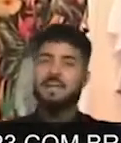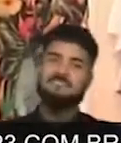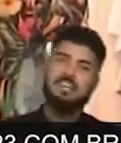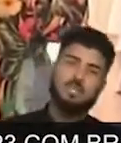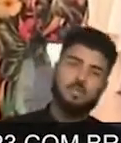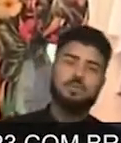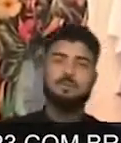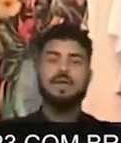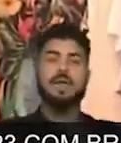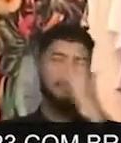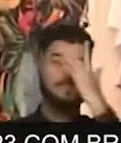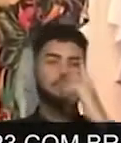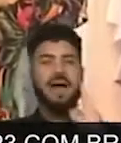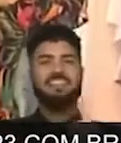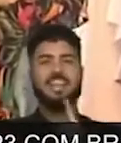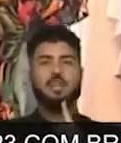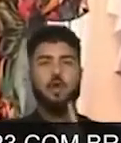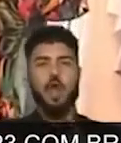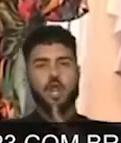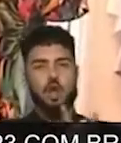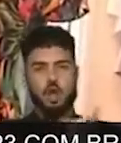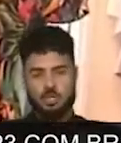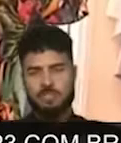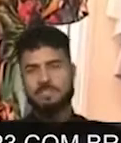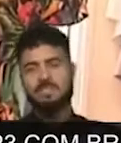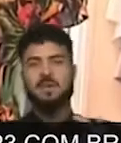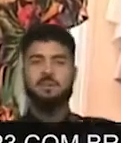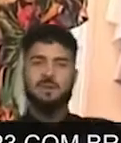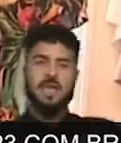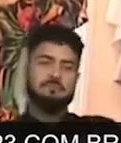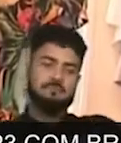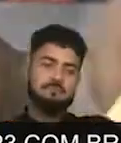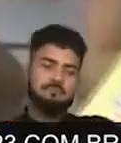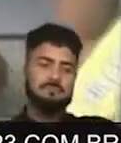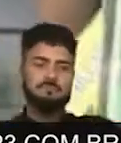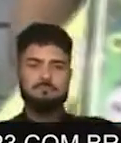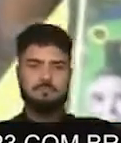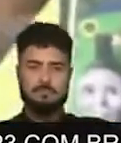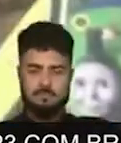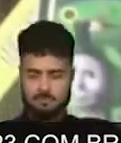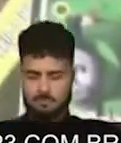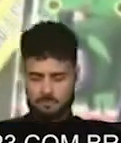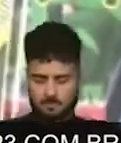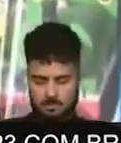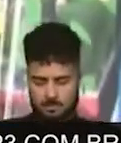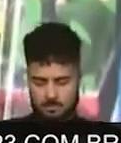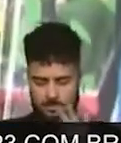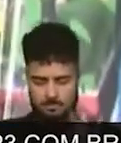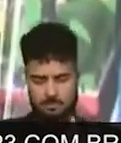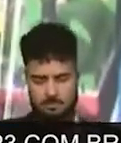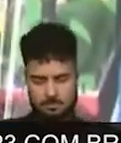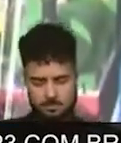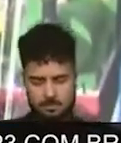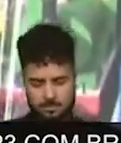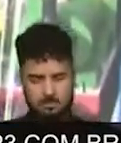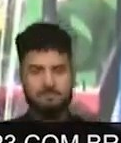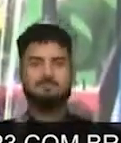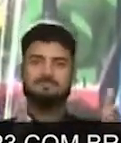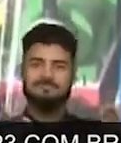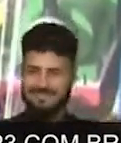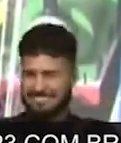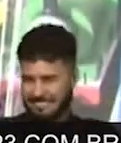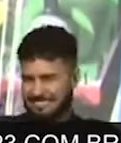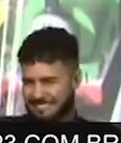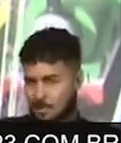como para o atendente de loja, que faz o caixa, faz o pacote, né, faz o atendimento também. Então, são